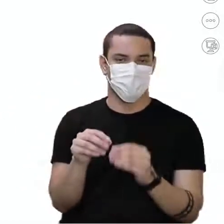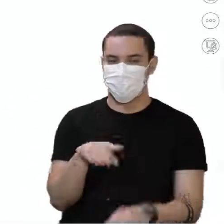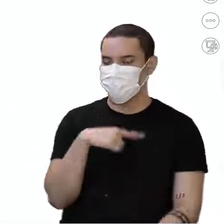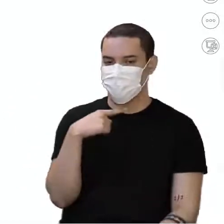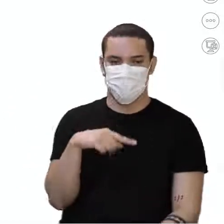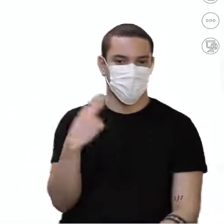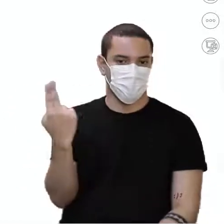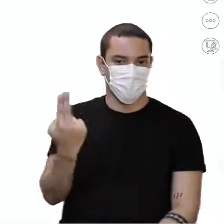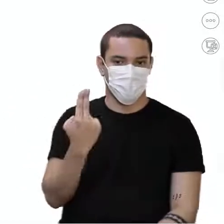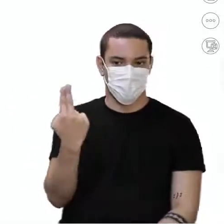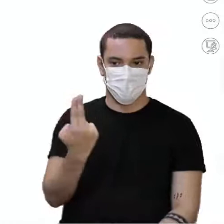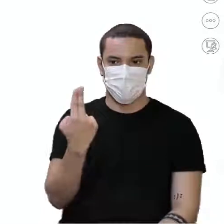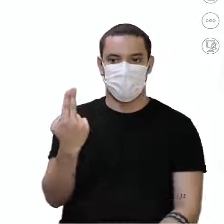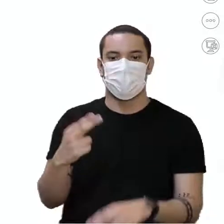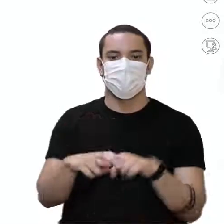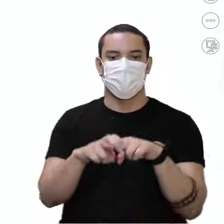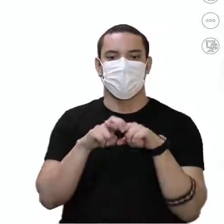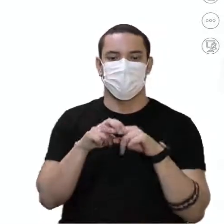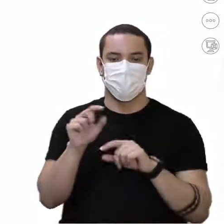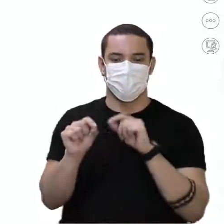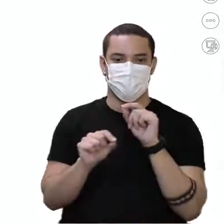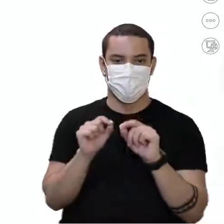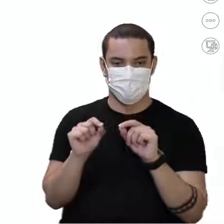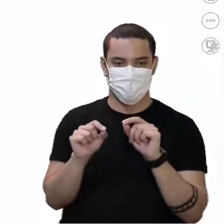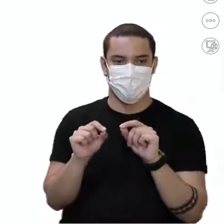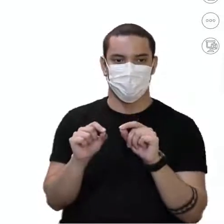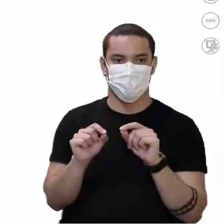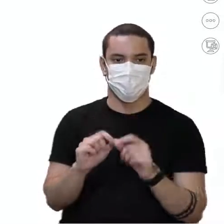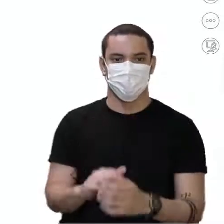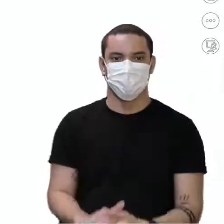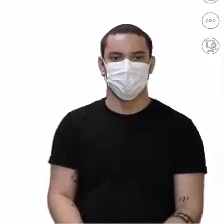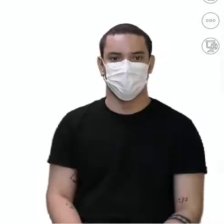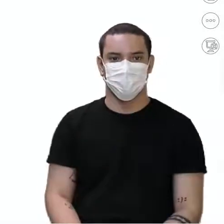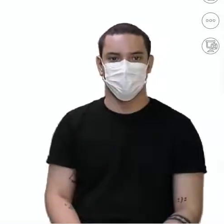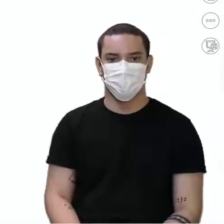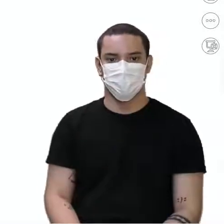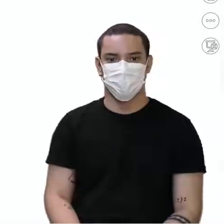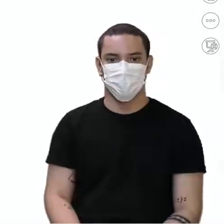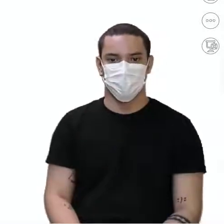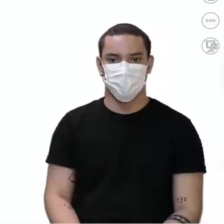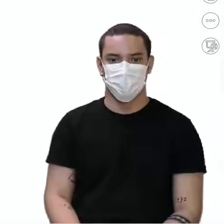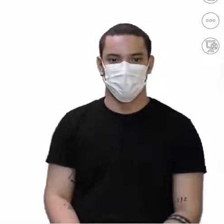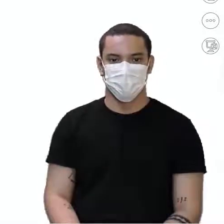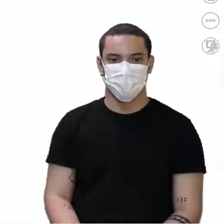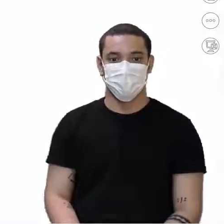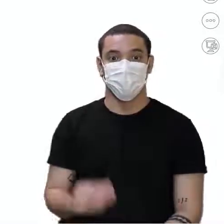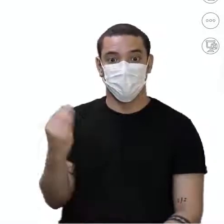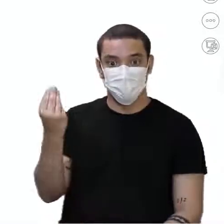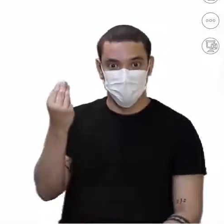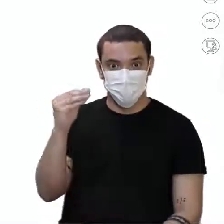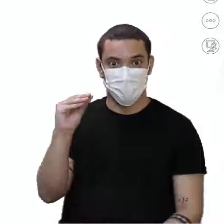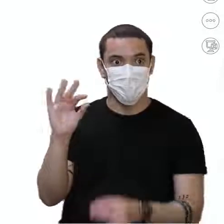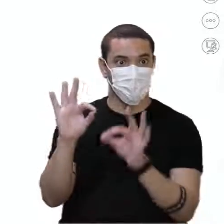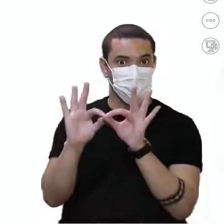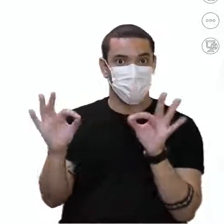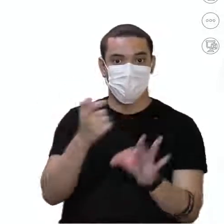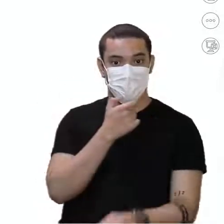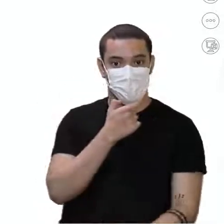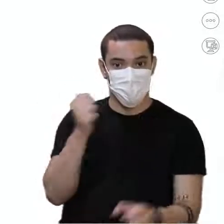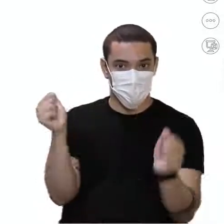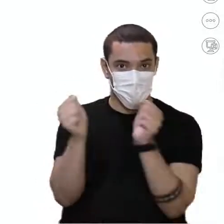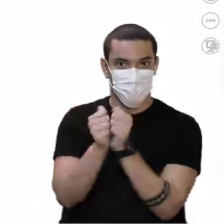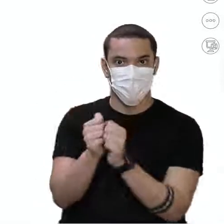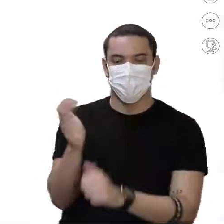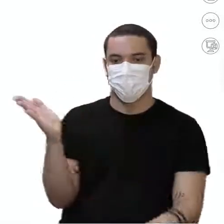Então, no, I've never been to a custom party, for example. Ou, no, I haven't been to